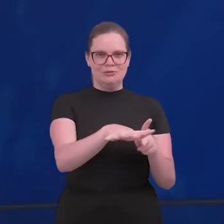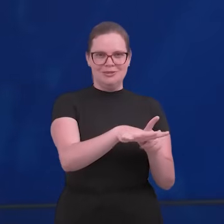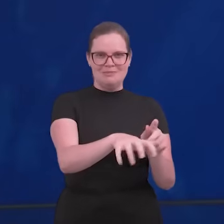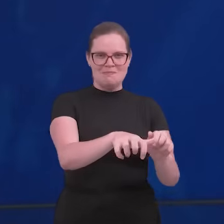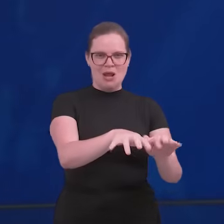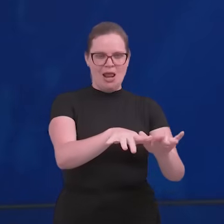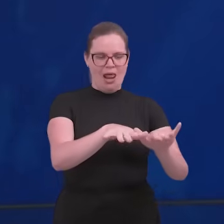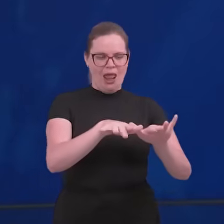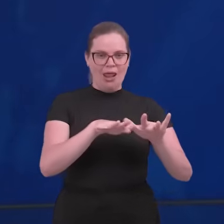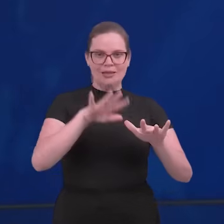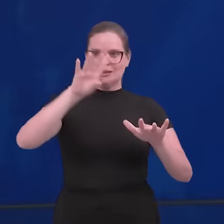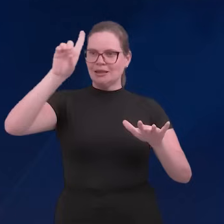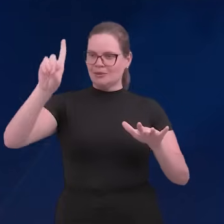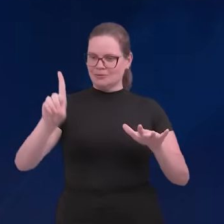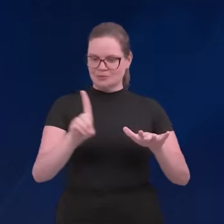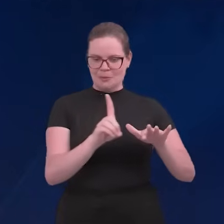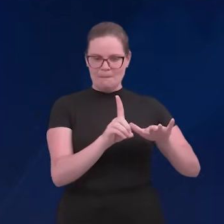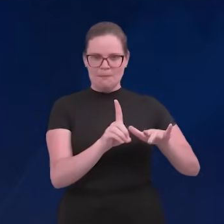Deus com o seu povo.